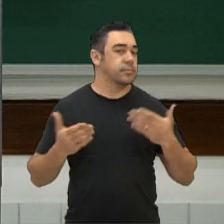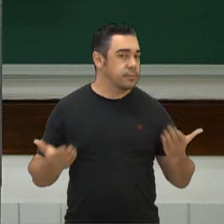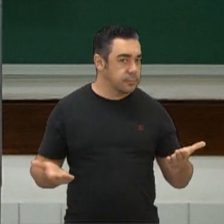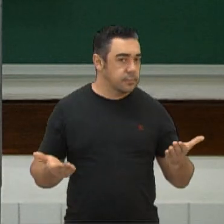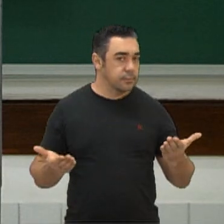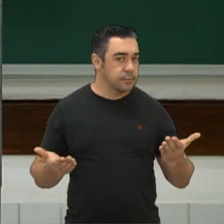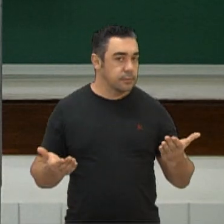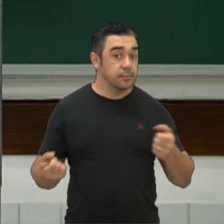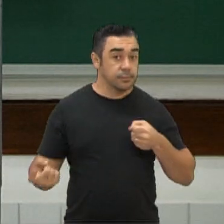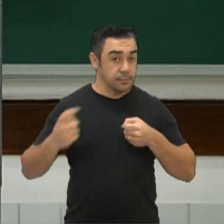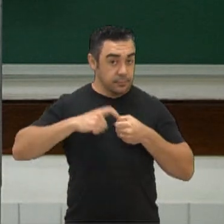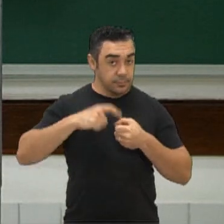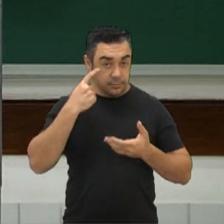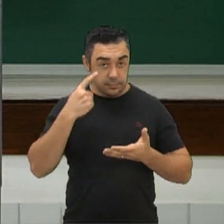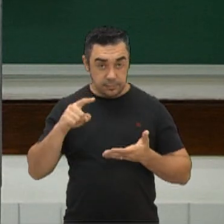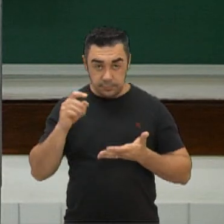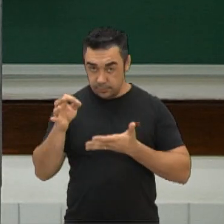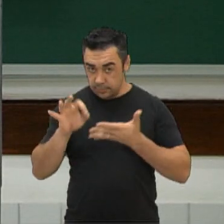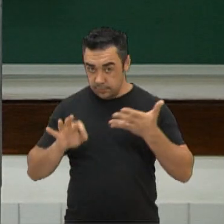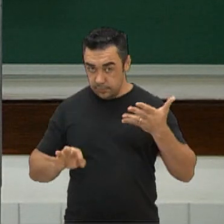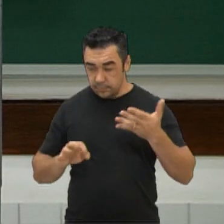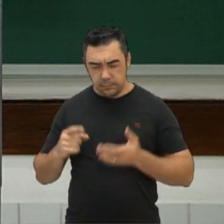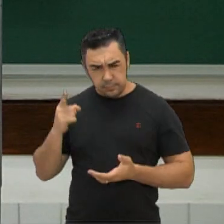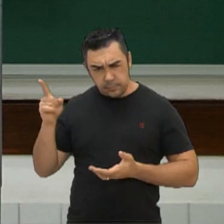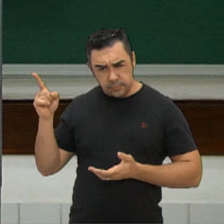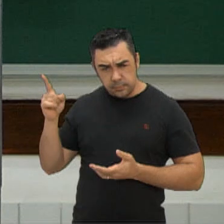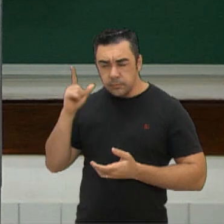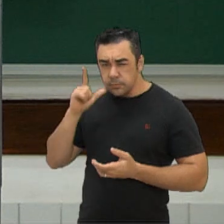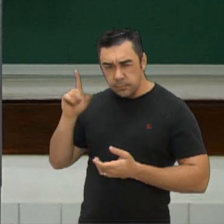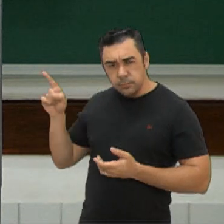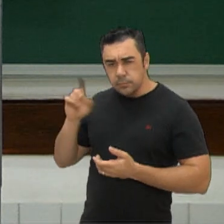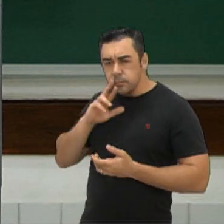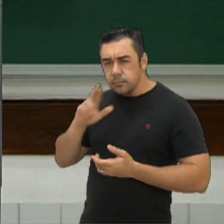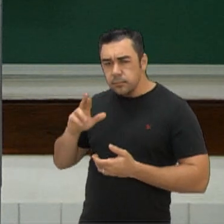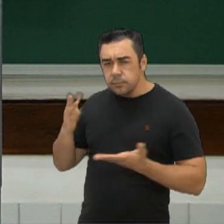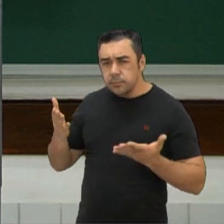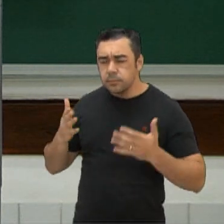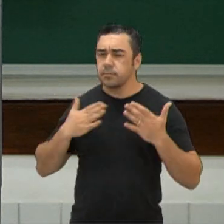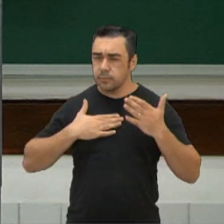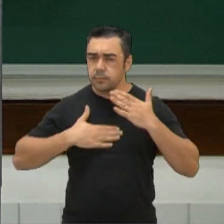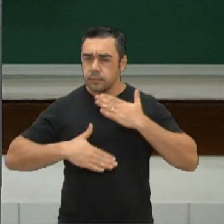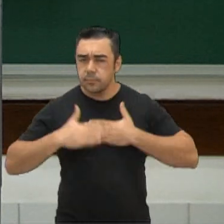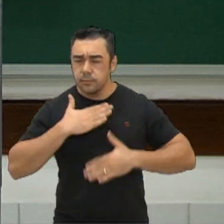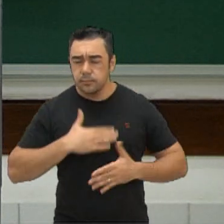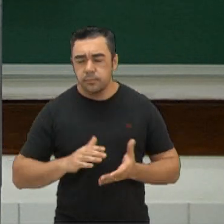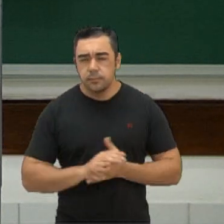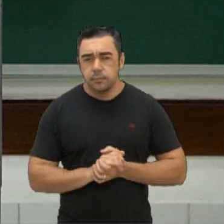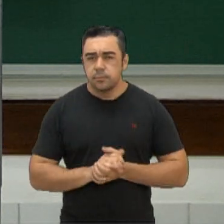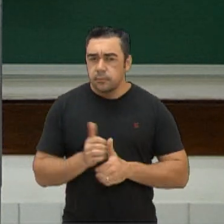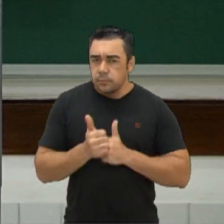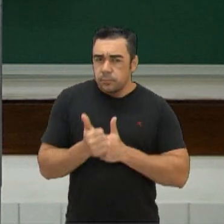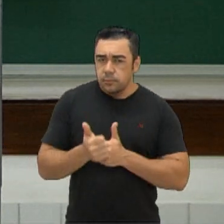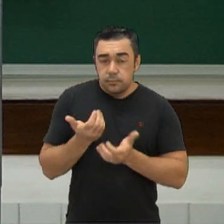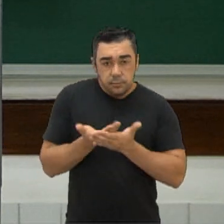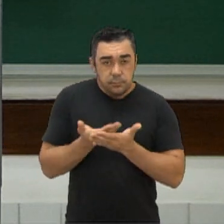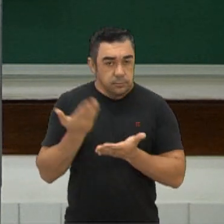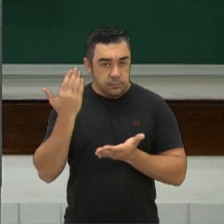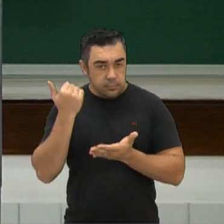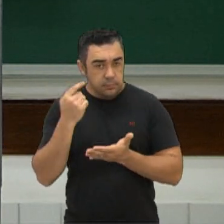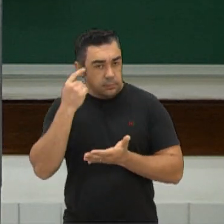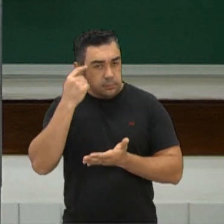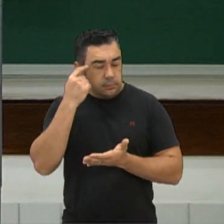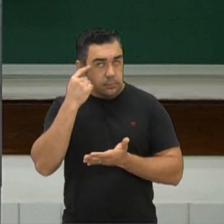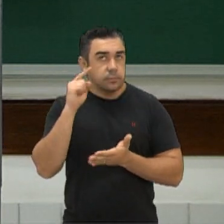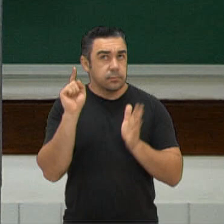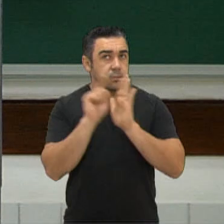E aí, pessoal, voltamos, hein? Conseguiram resolver o nosso quiz? Bem tranquilo, né? Com base nas outras aulas que nós tivemos, pensando